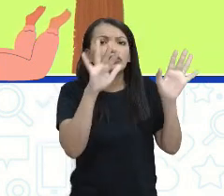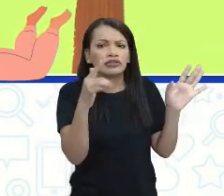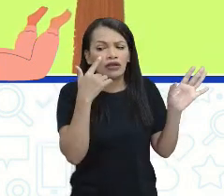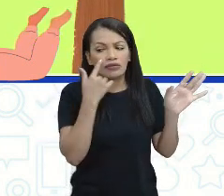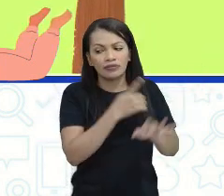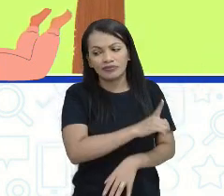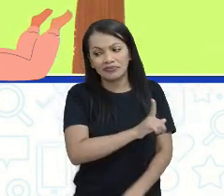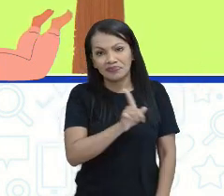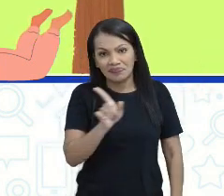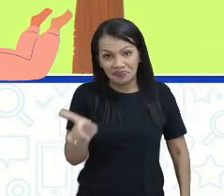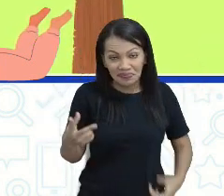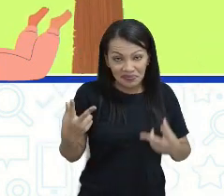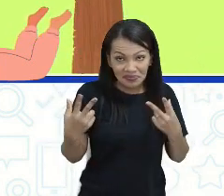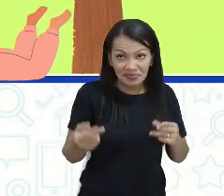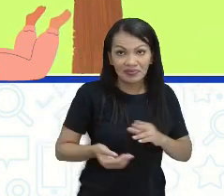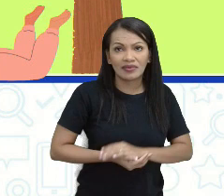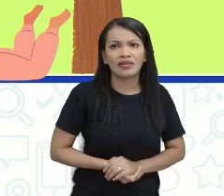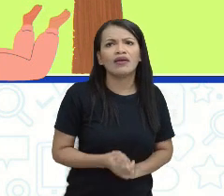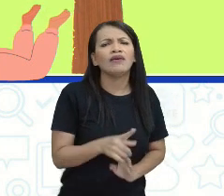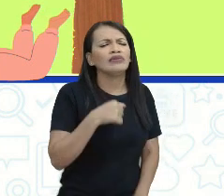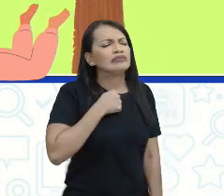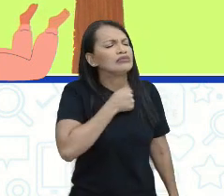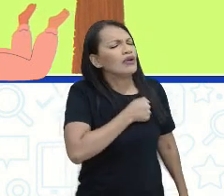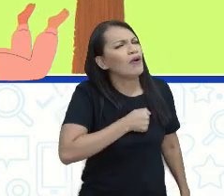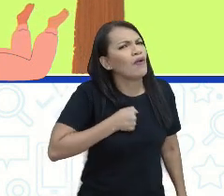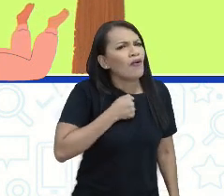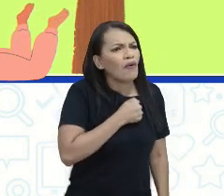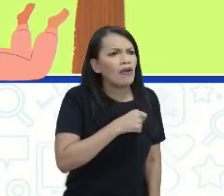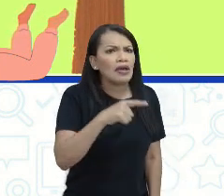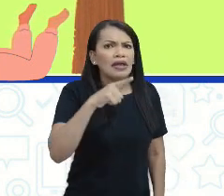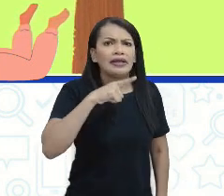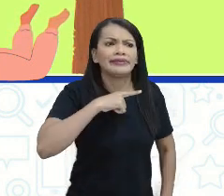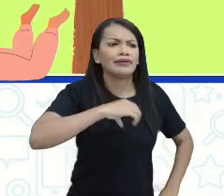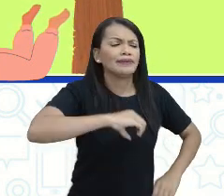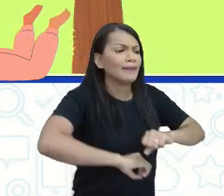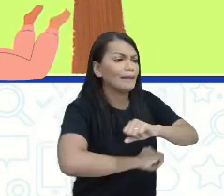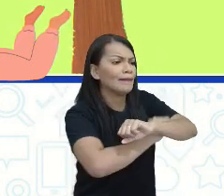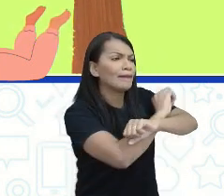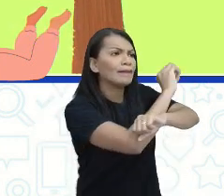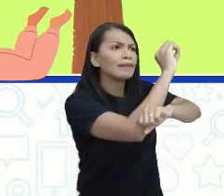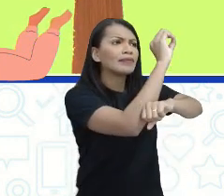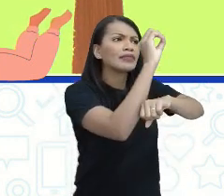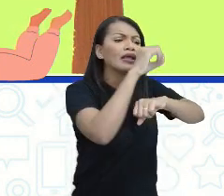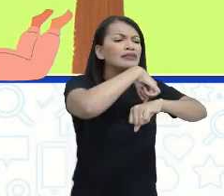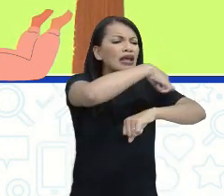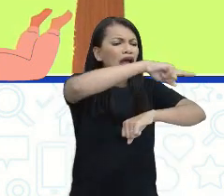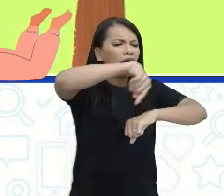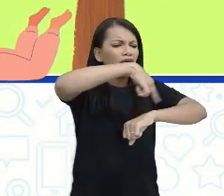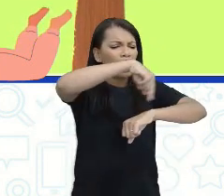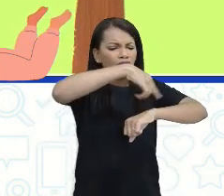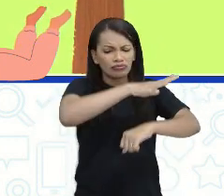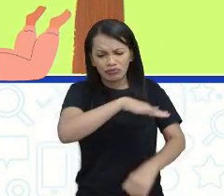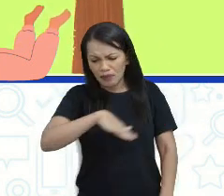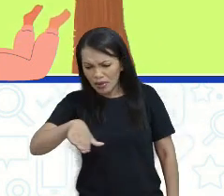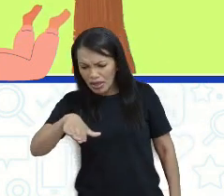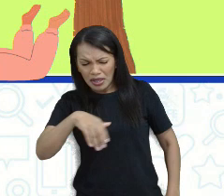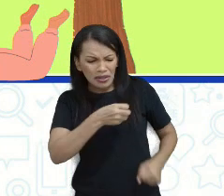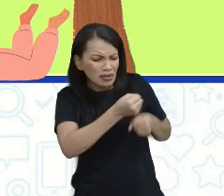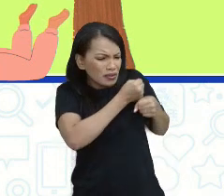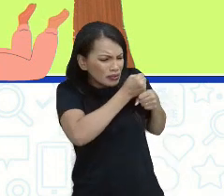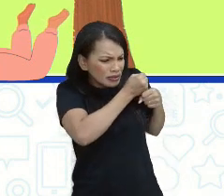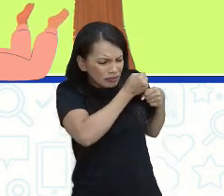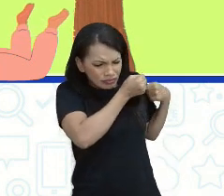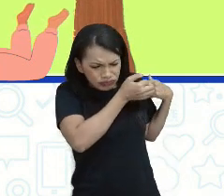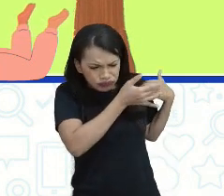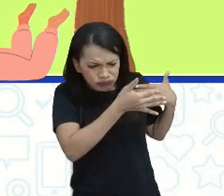paródia. Ó, que saudades que tenho da aurora da minha vida, das horas de minha infância, que os anos não trazem